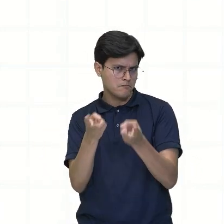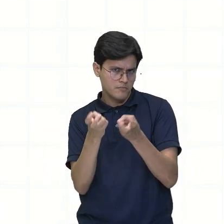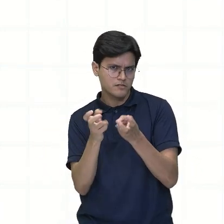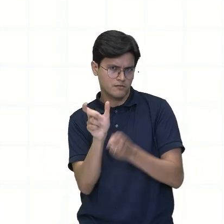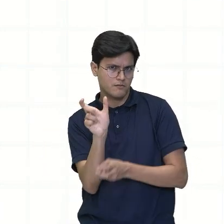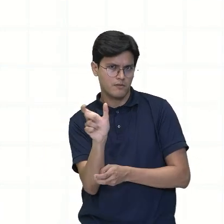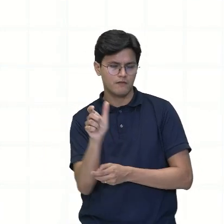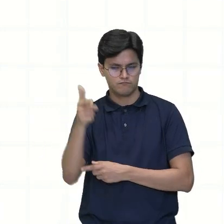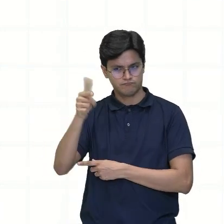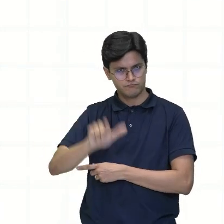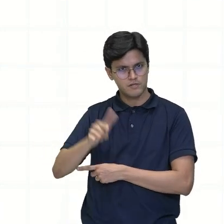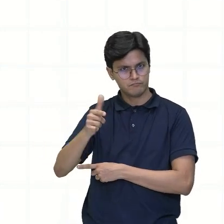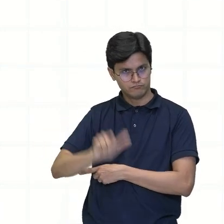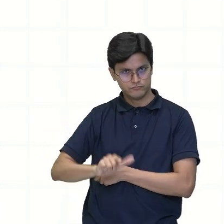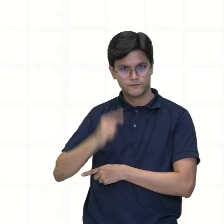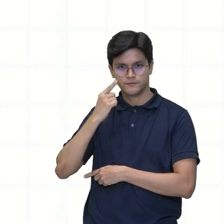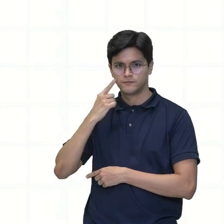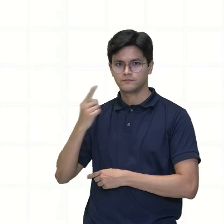né?